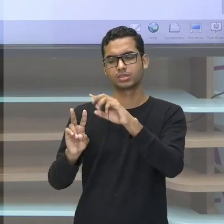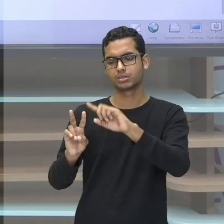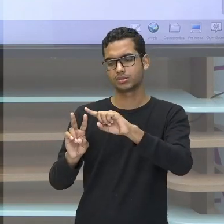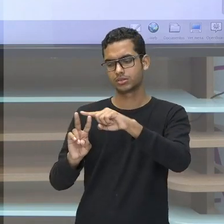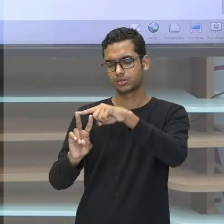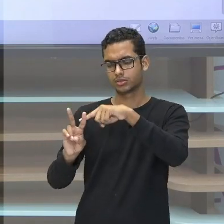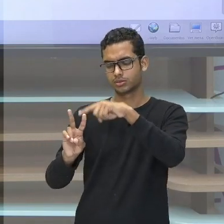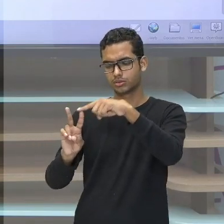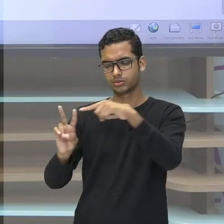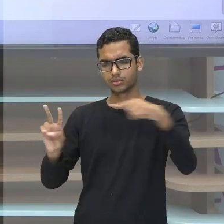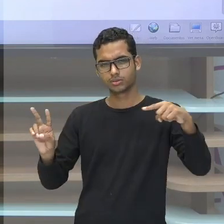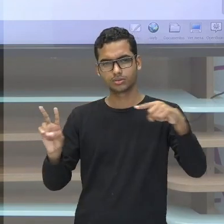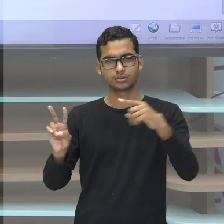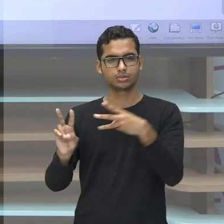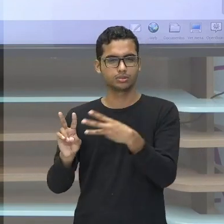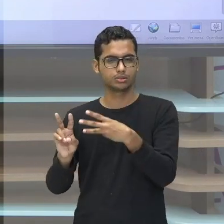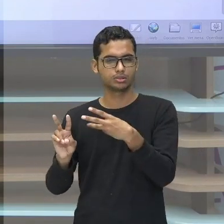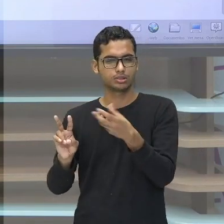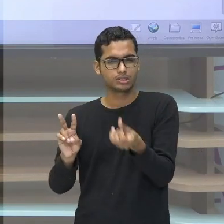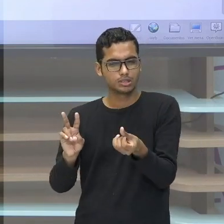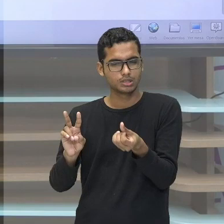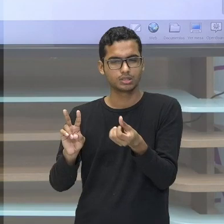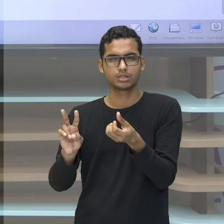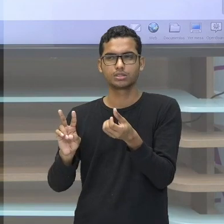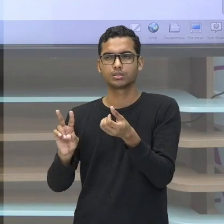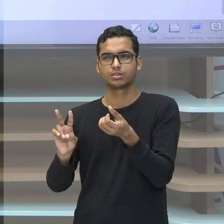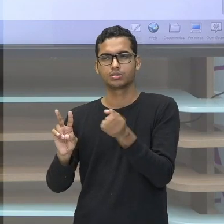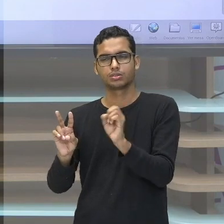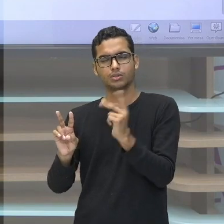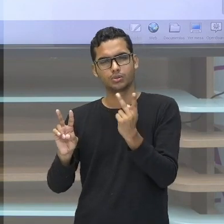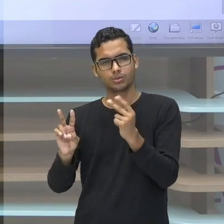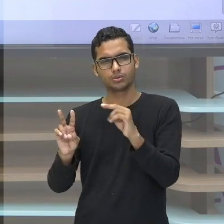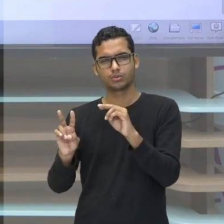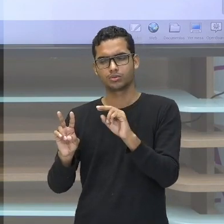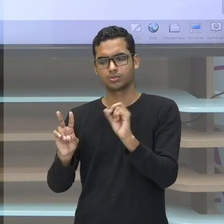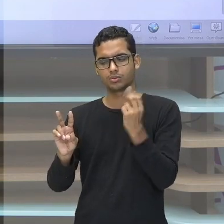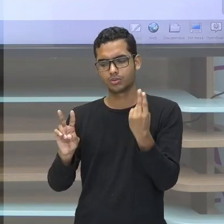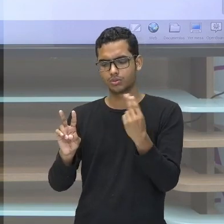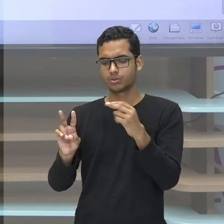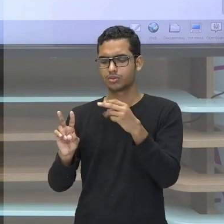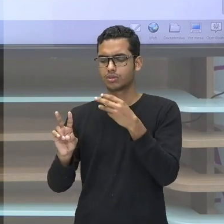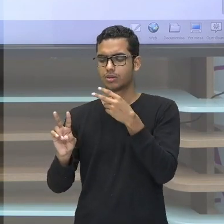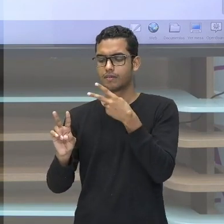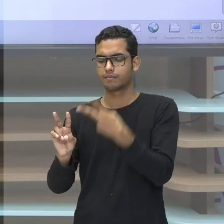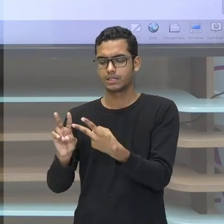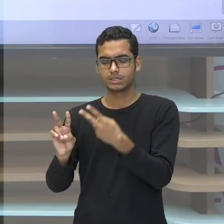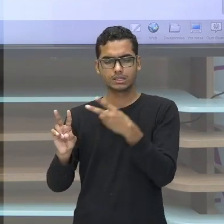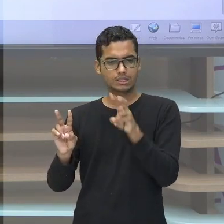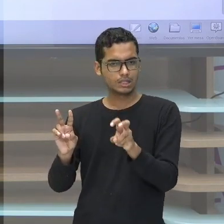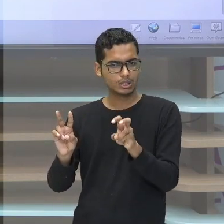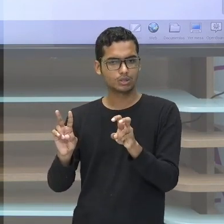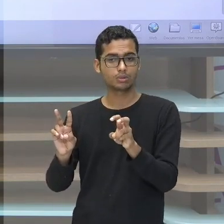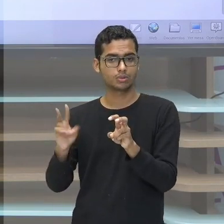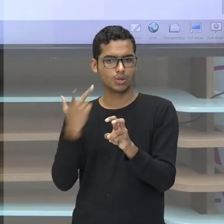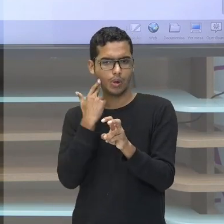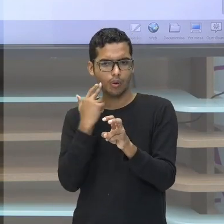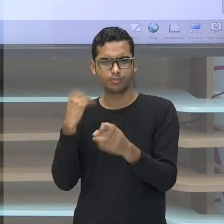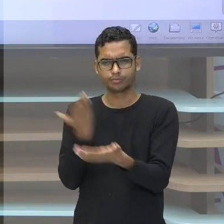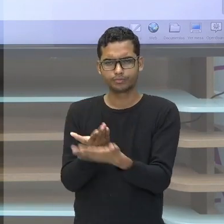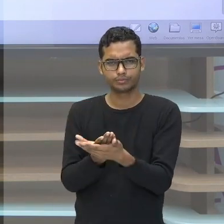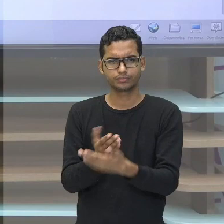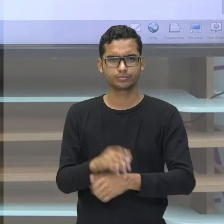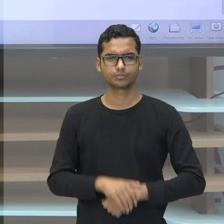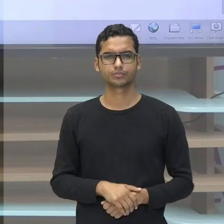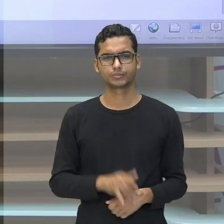36. Raiz quadrada de 25, né? São as raízes mais comuns da gente trabalhar. Quando a gente tem algo